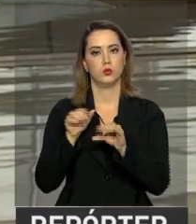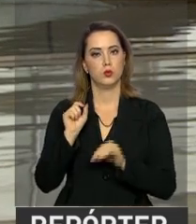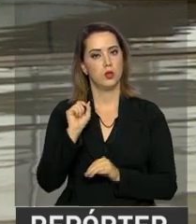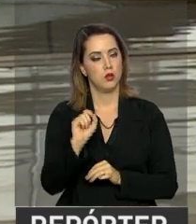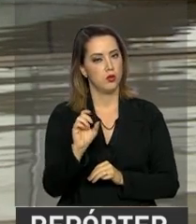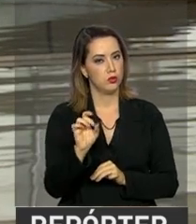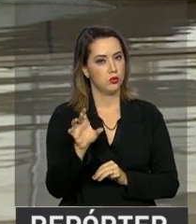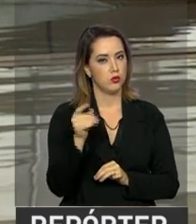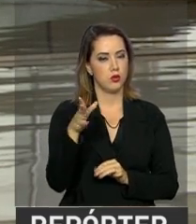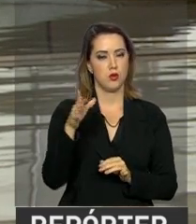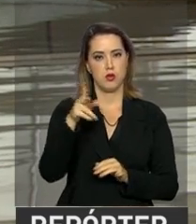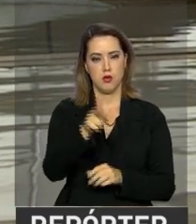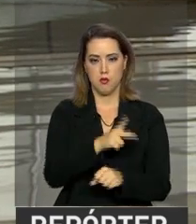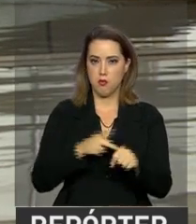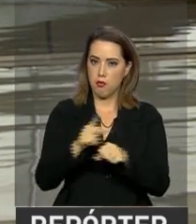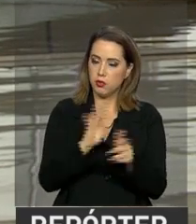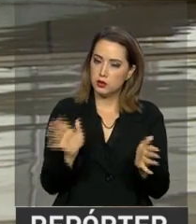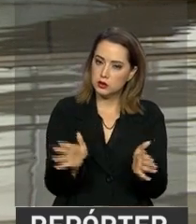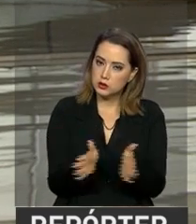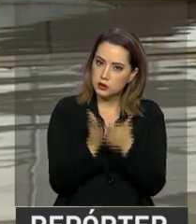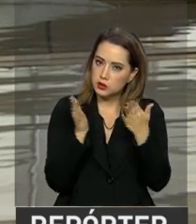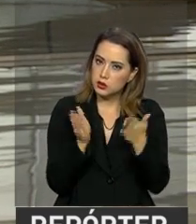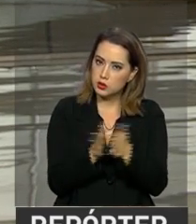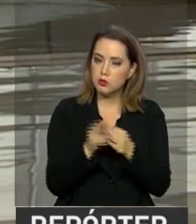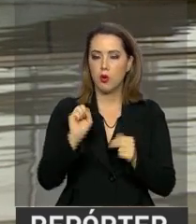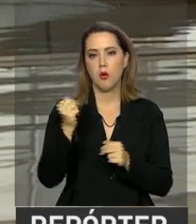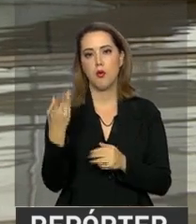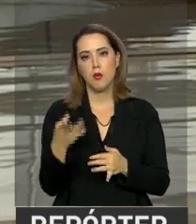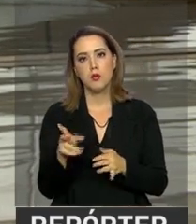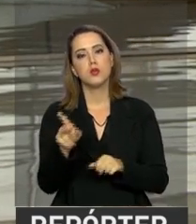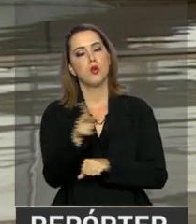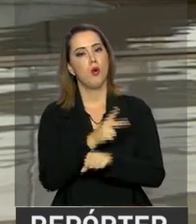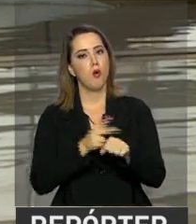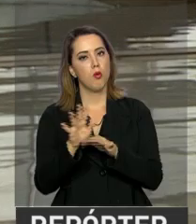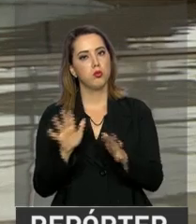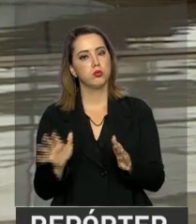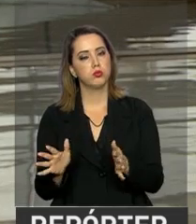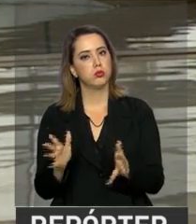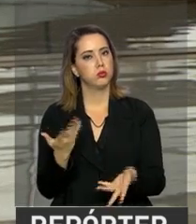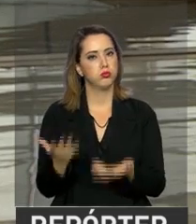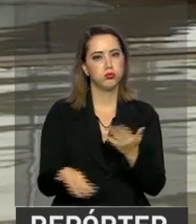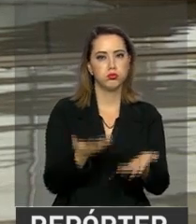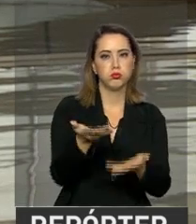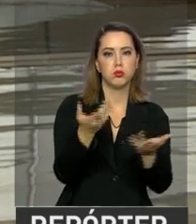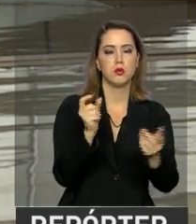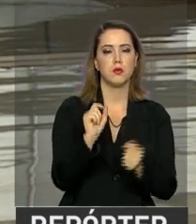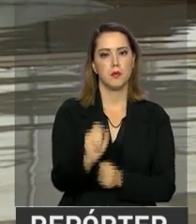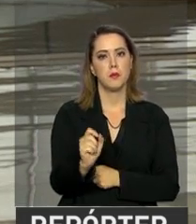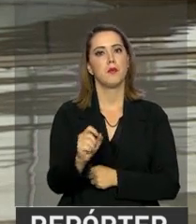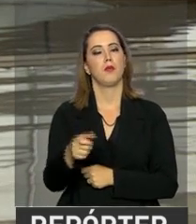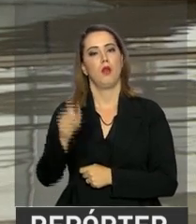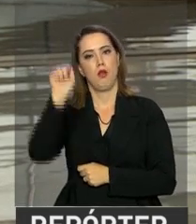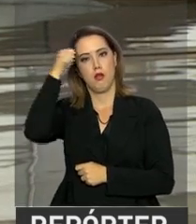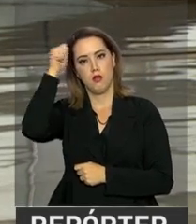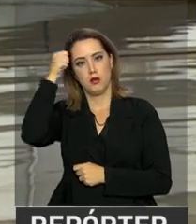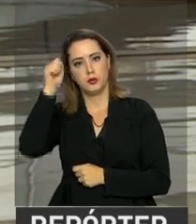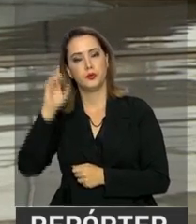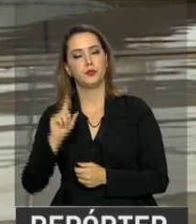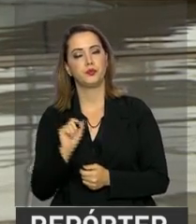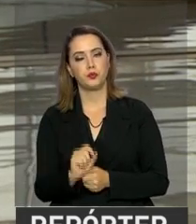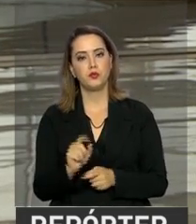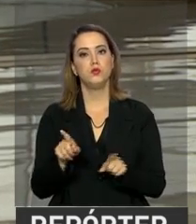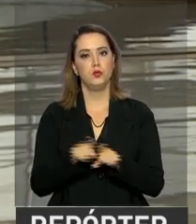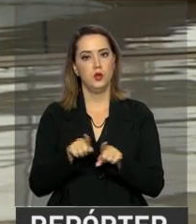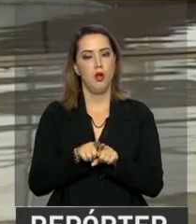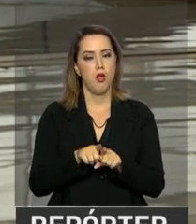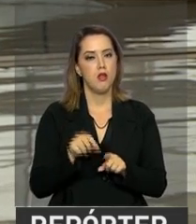nações pobres e em nações em desenvolvimento na África e no continente americano. A outra informação também